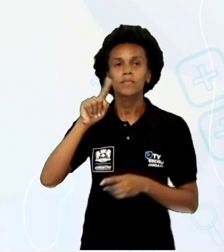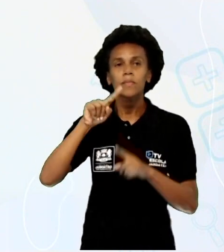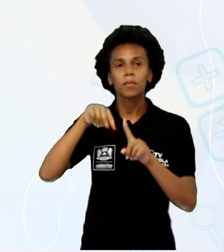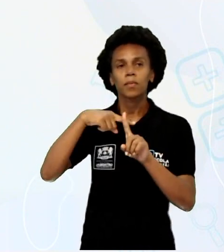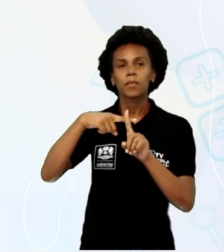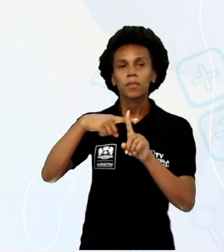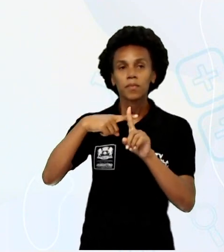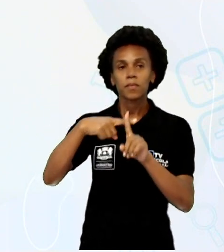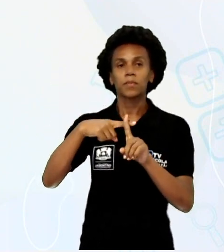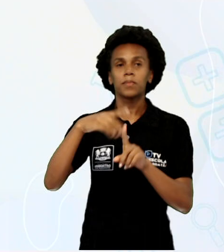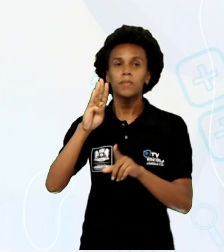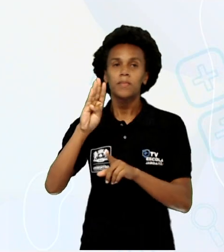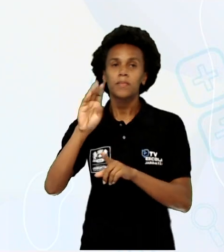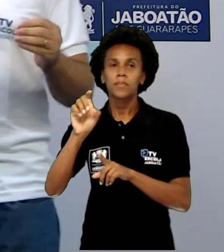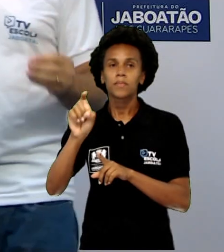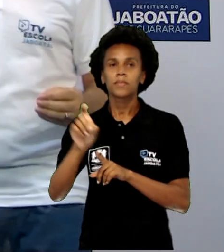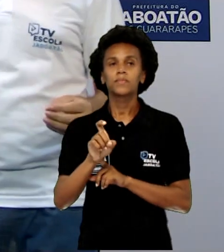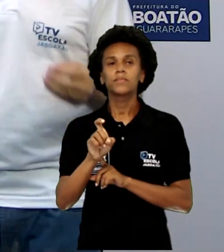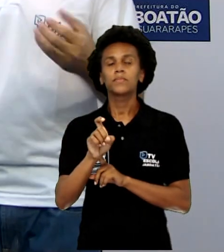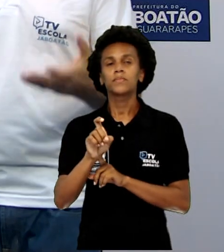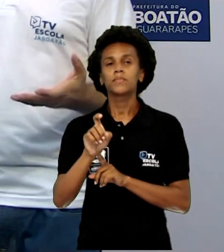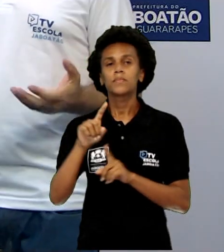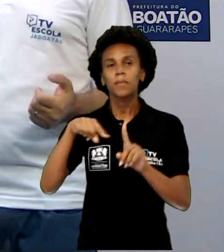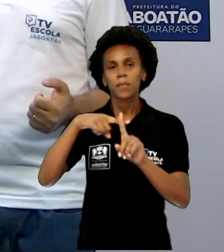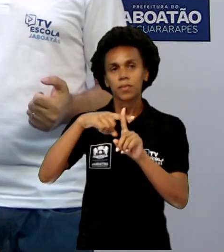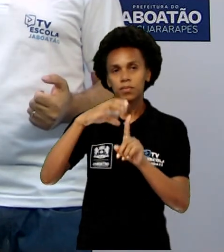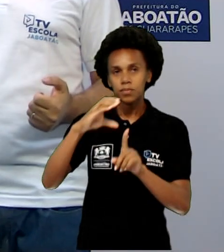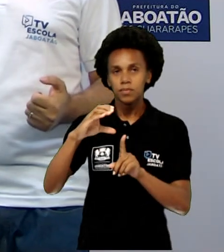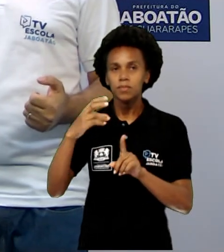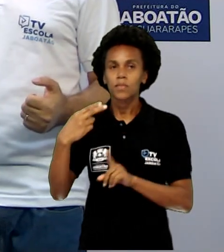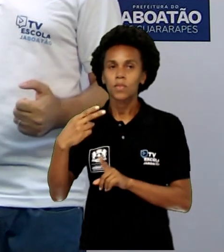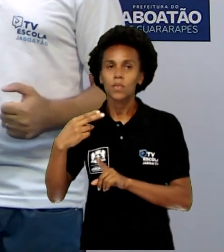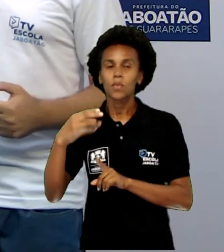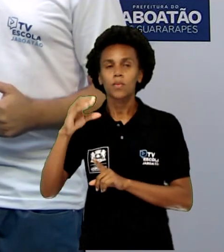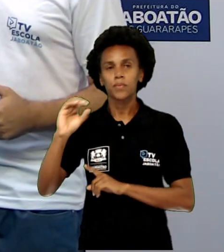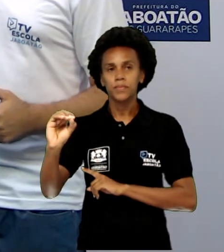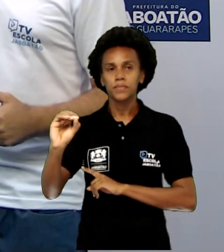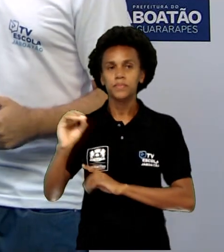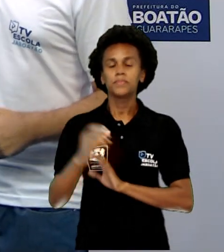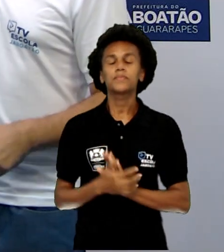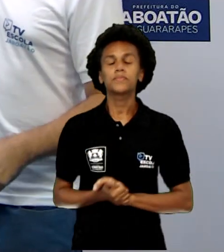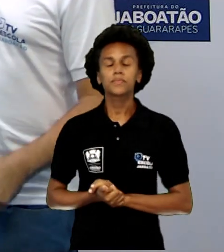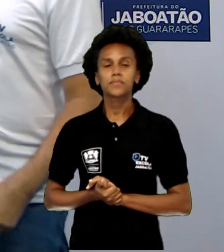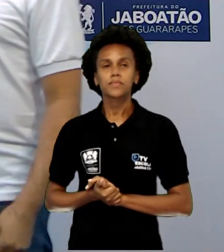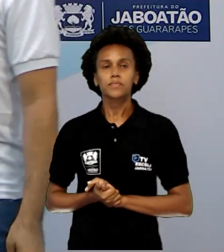zero. Forma geral de uma equação do segundo grau.